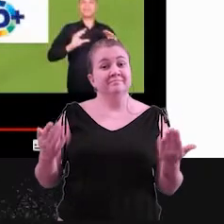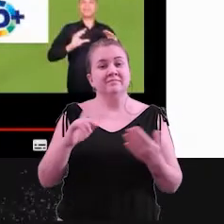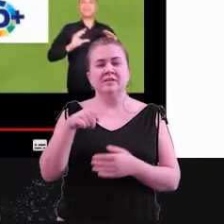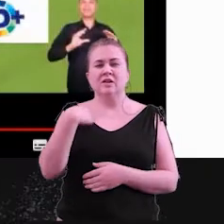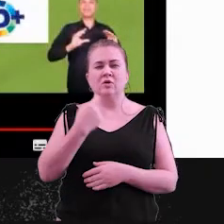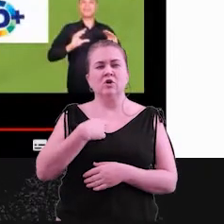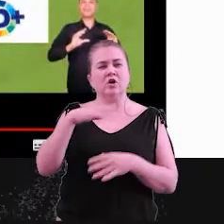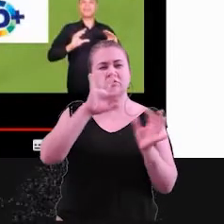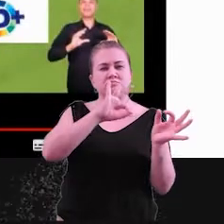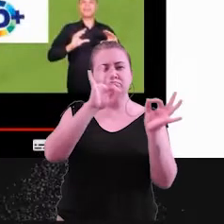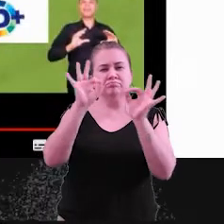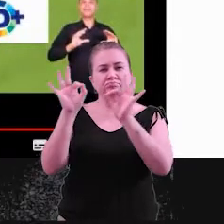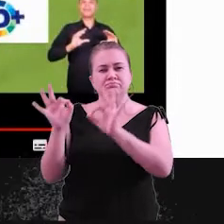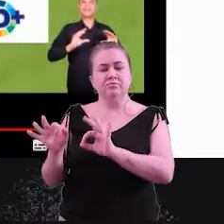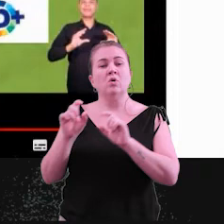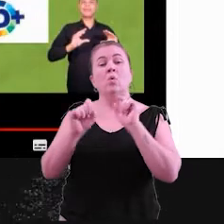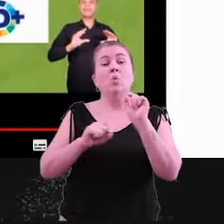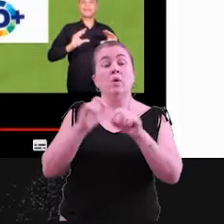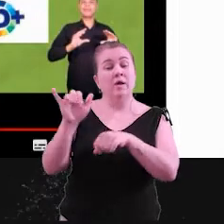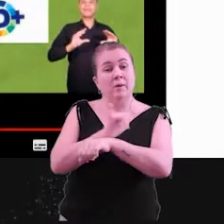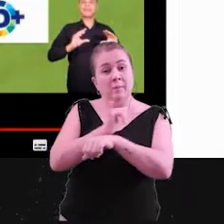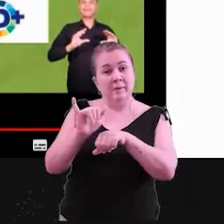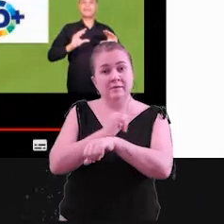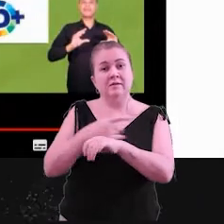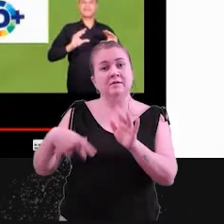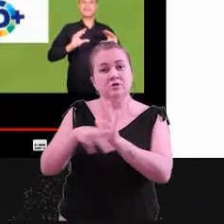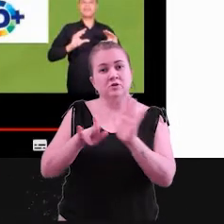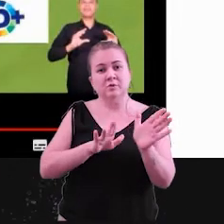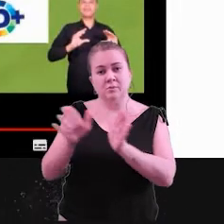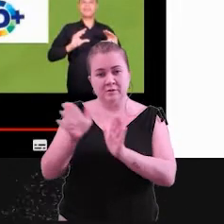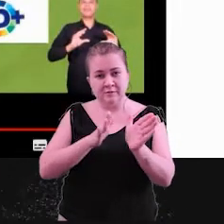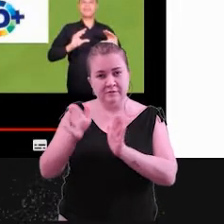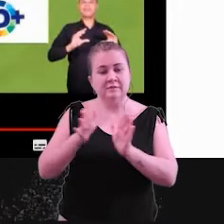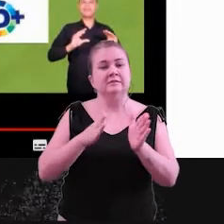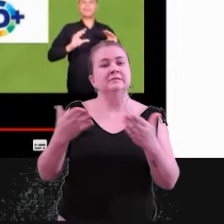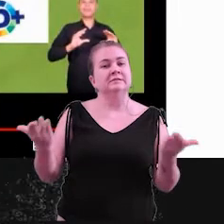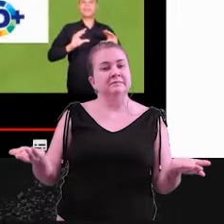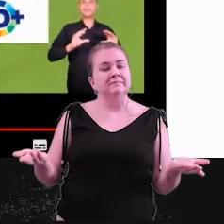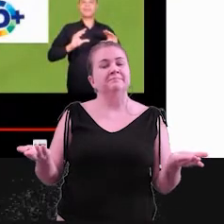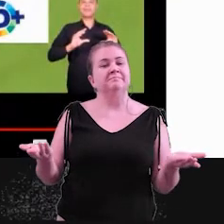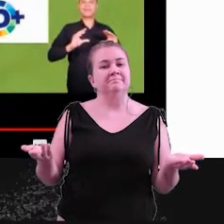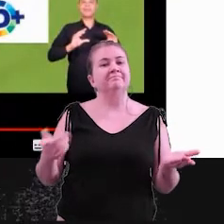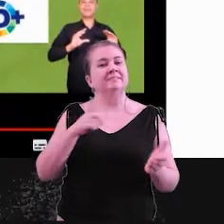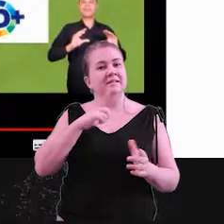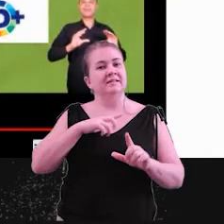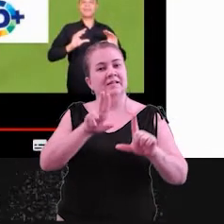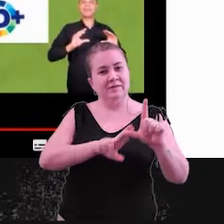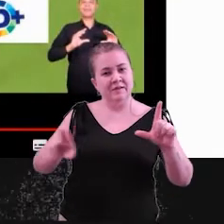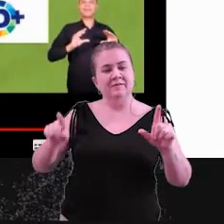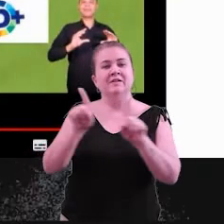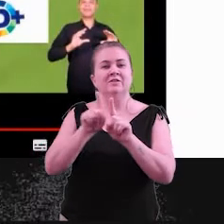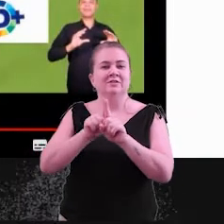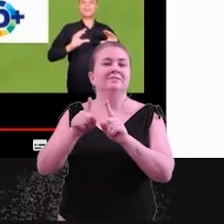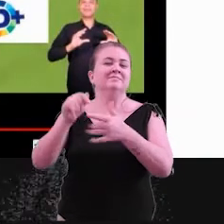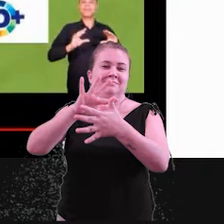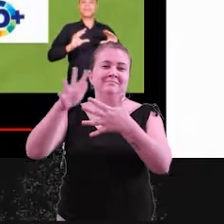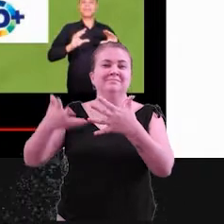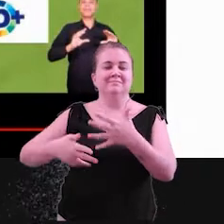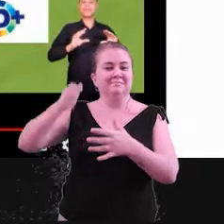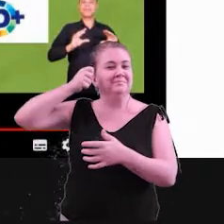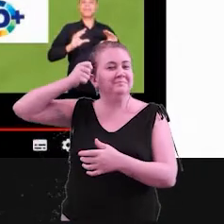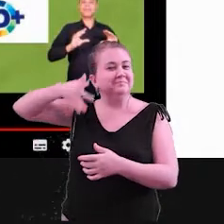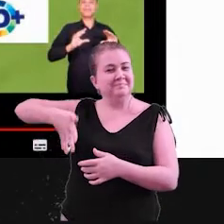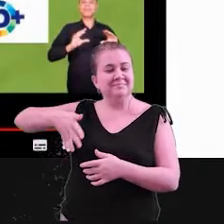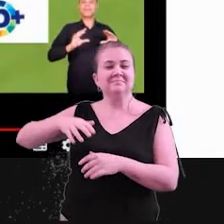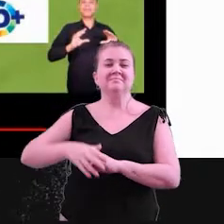aí a gente viu uma estratégia de acessibilidade com legenda em Libras, com